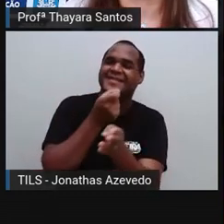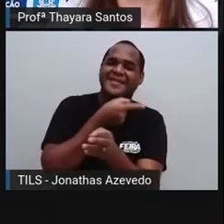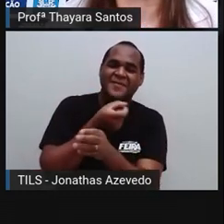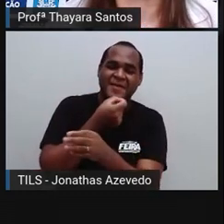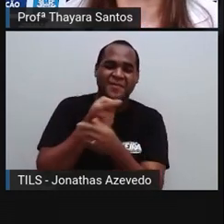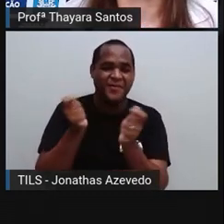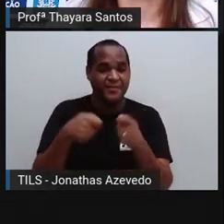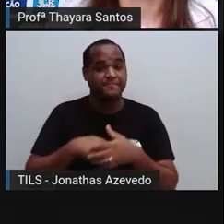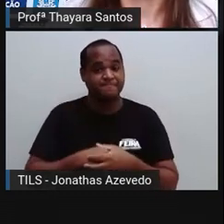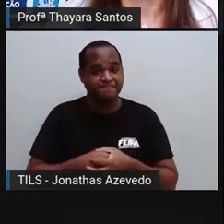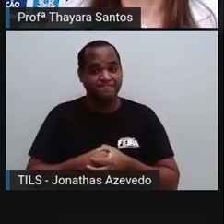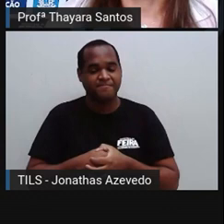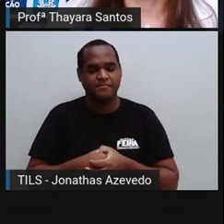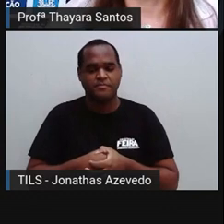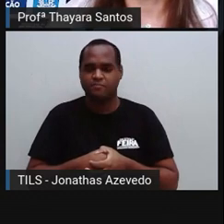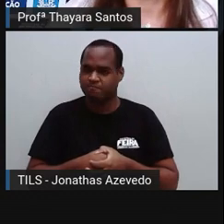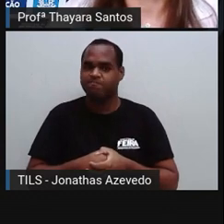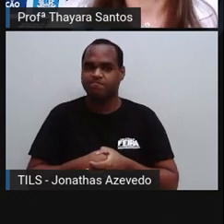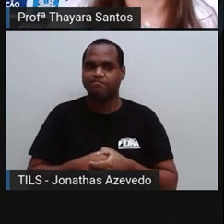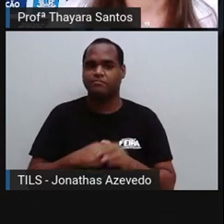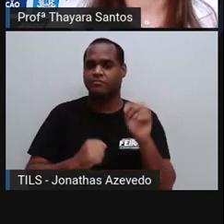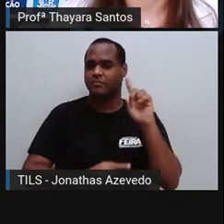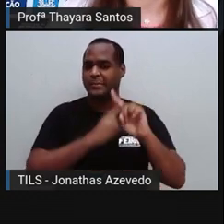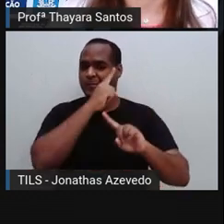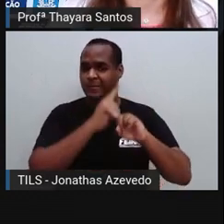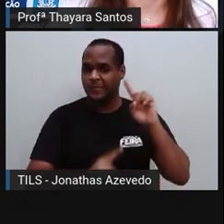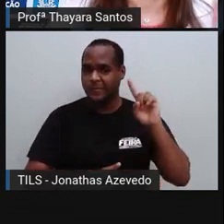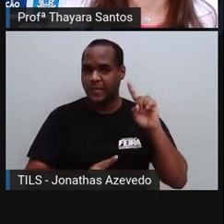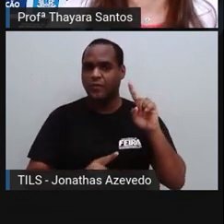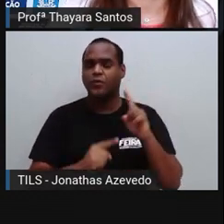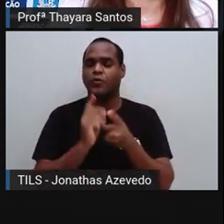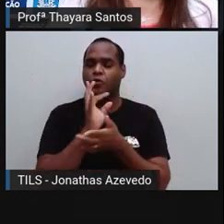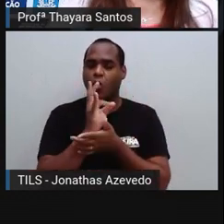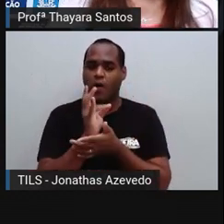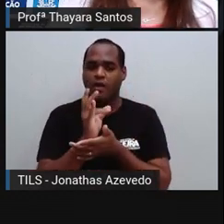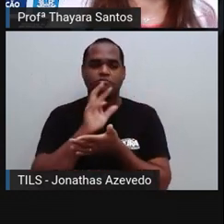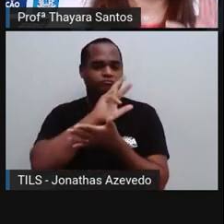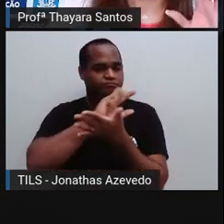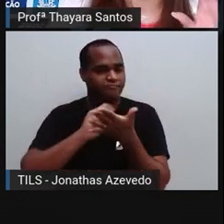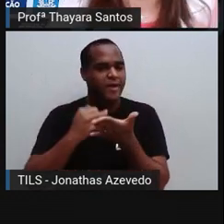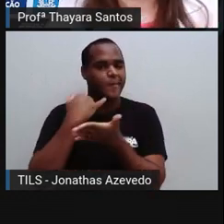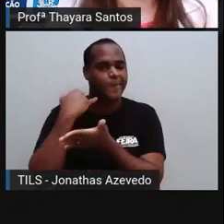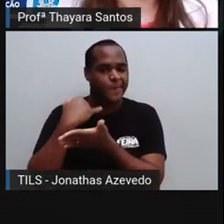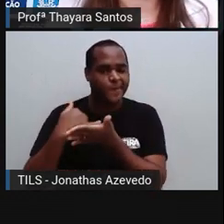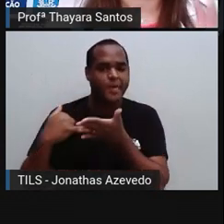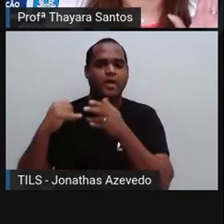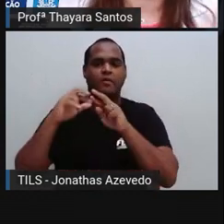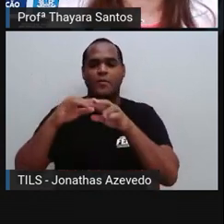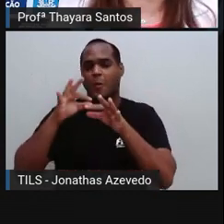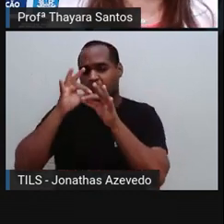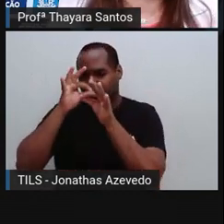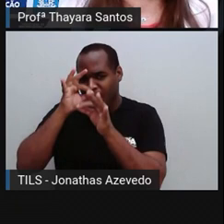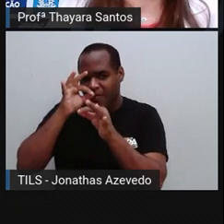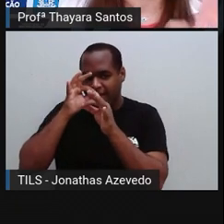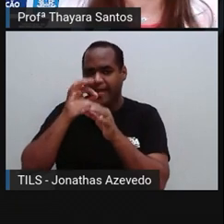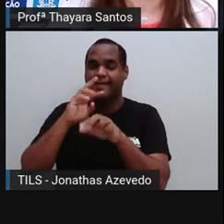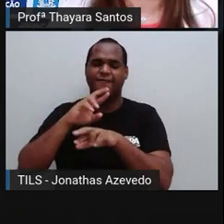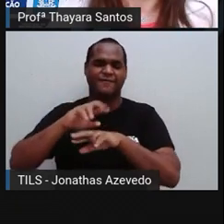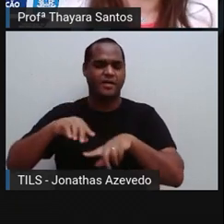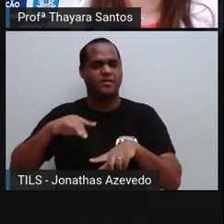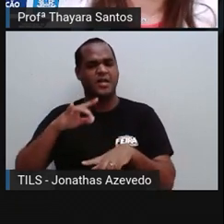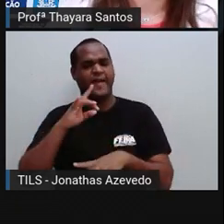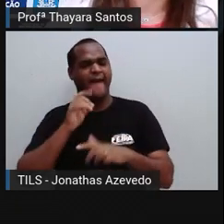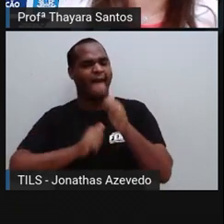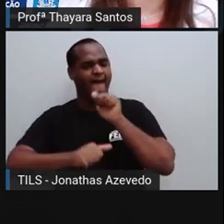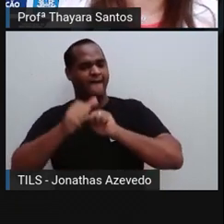bem. E sempre, gente, dizer não às drogas, sejam elas lícitas ou ilícitas. Não é porque todo